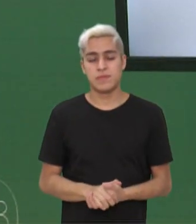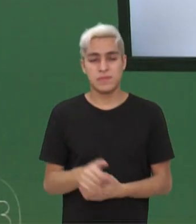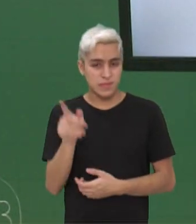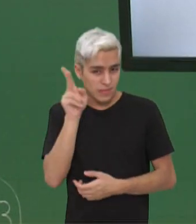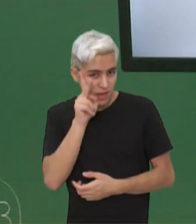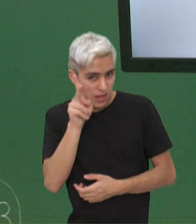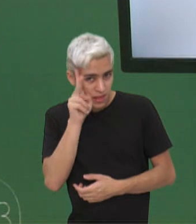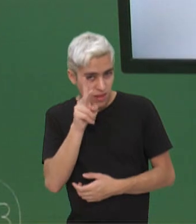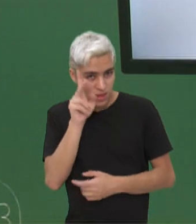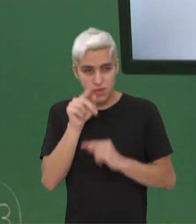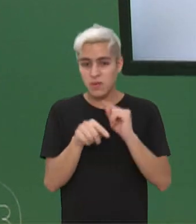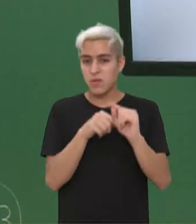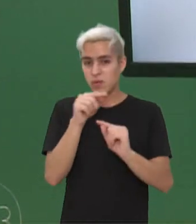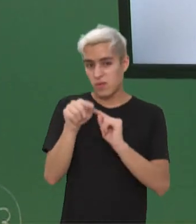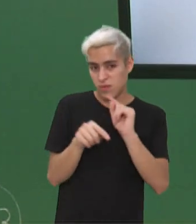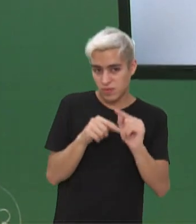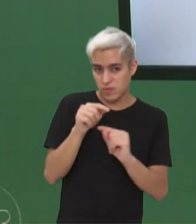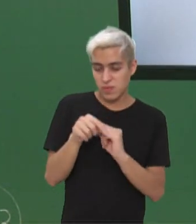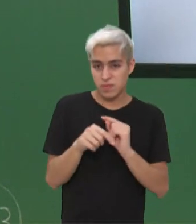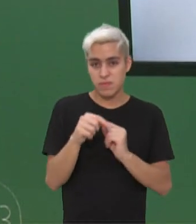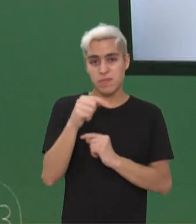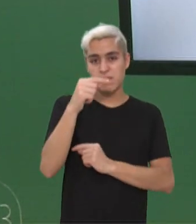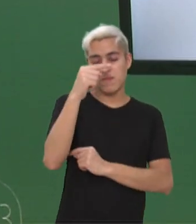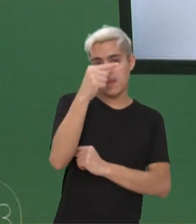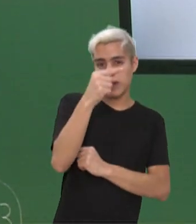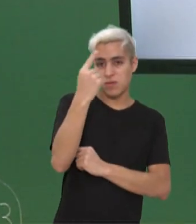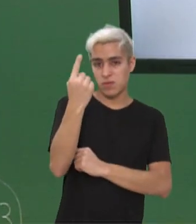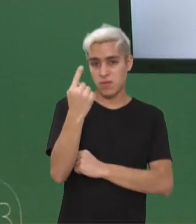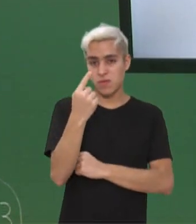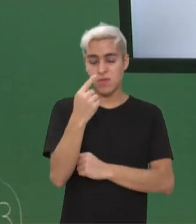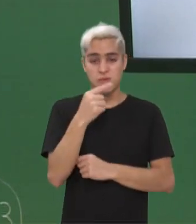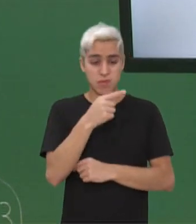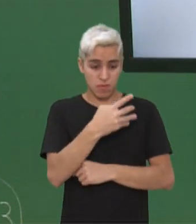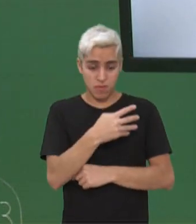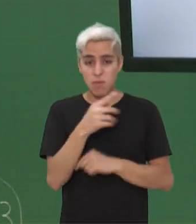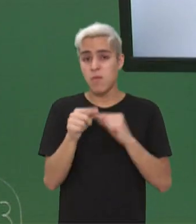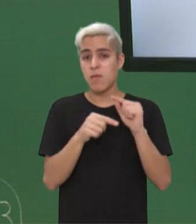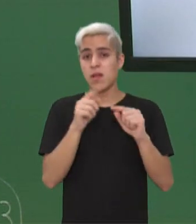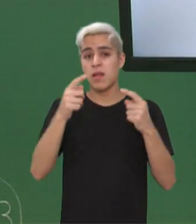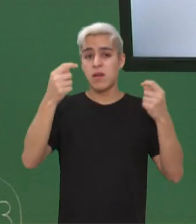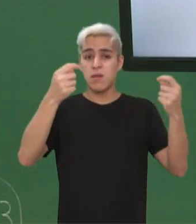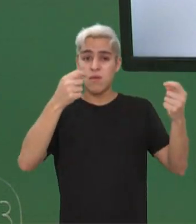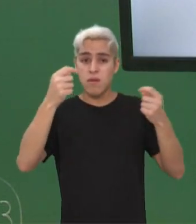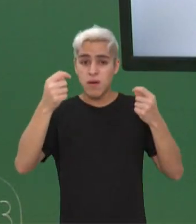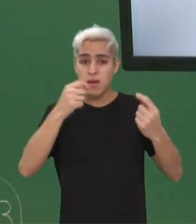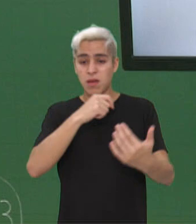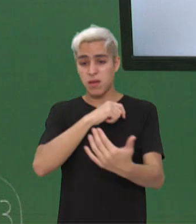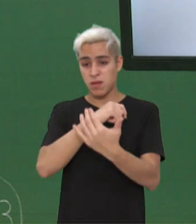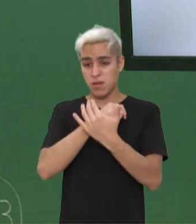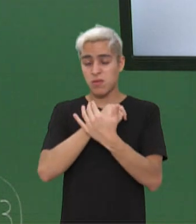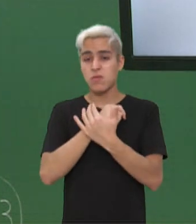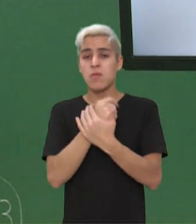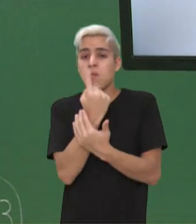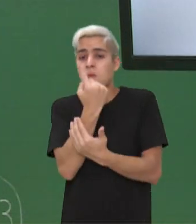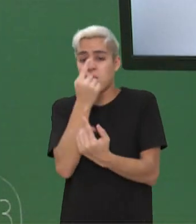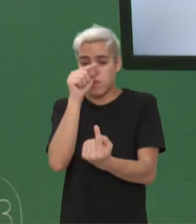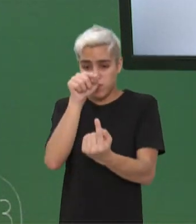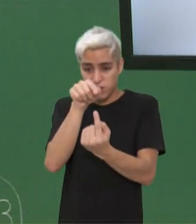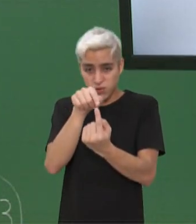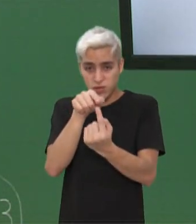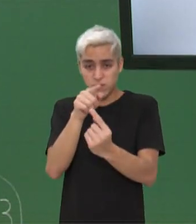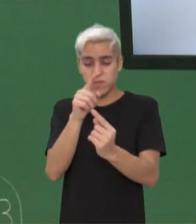Lembre, os dois valores, menos 1 e 4, são coordenadas que levam para um único ponto.